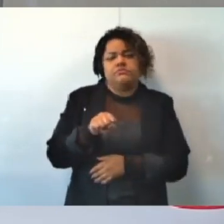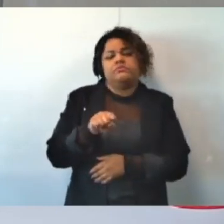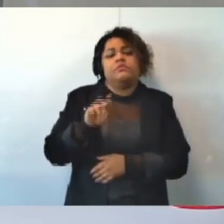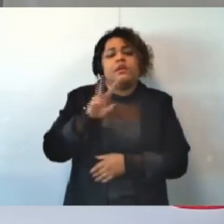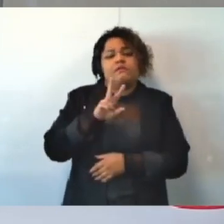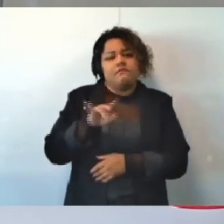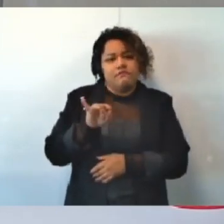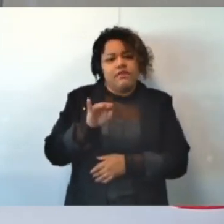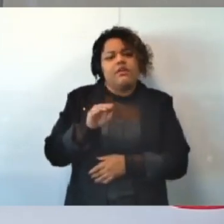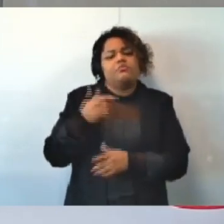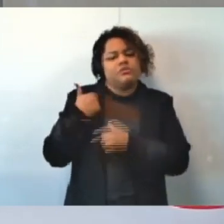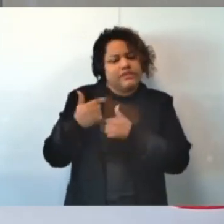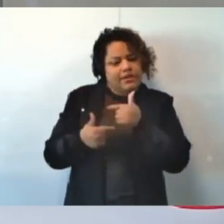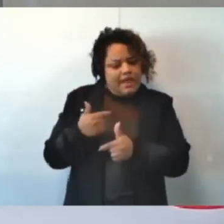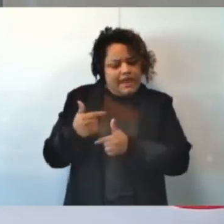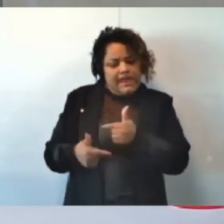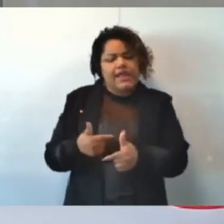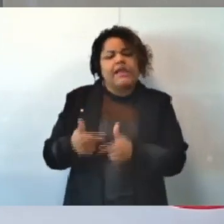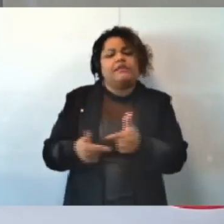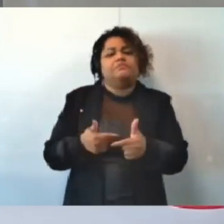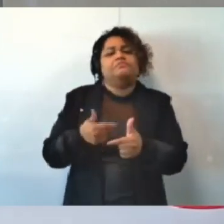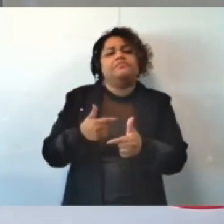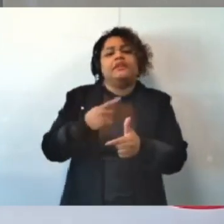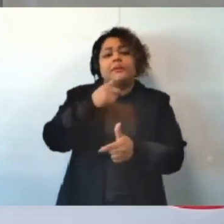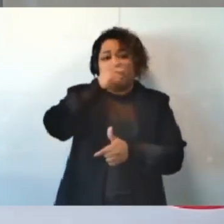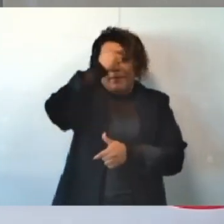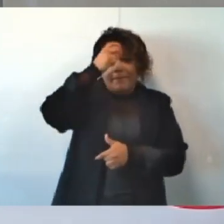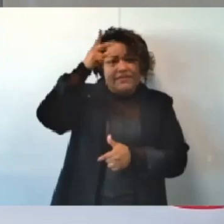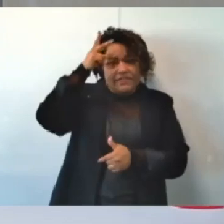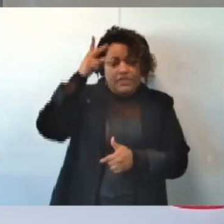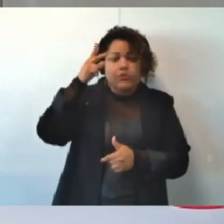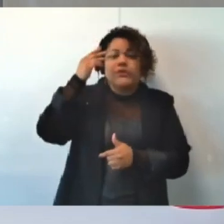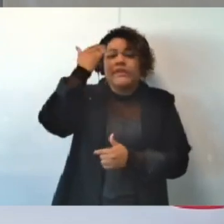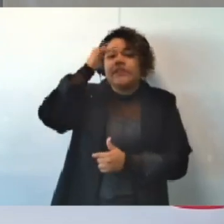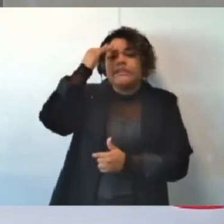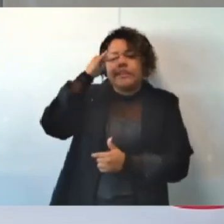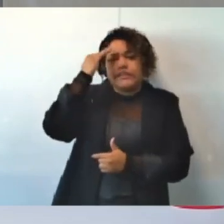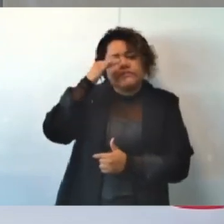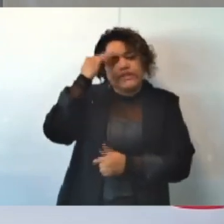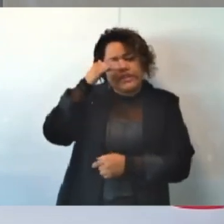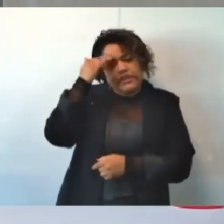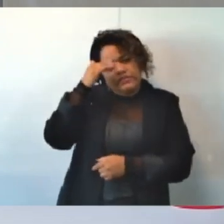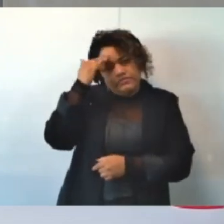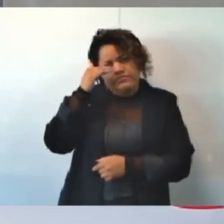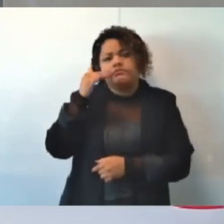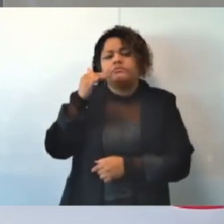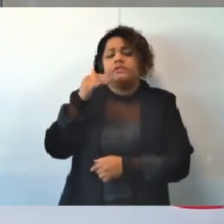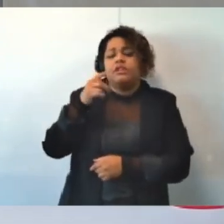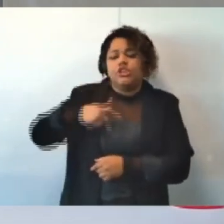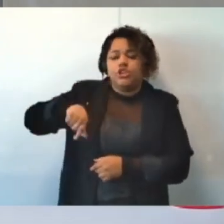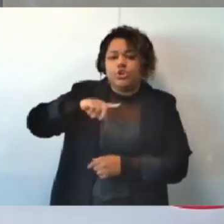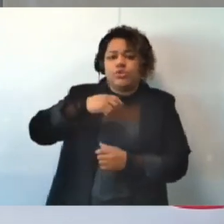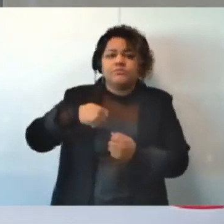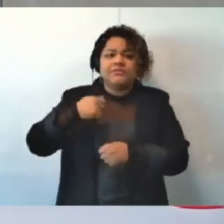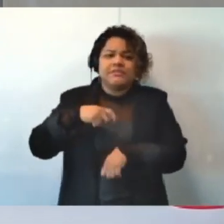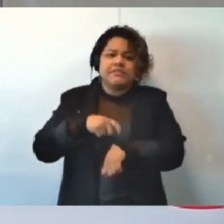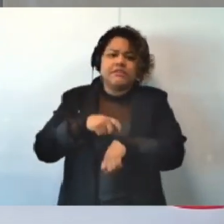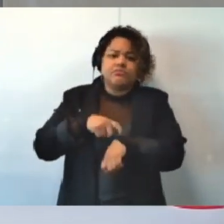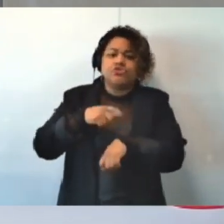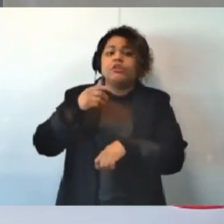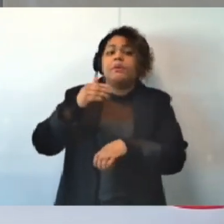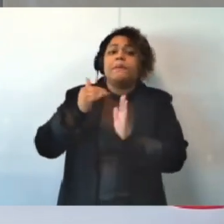vamos fazer com que a prefeitura possa entender que precisamos de um tempo, né, para